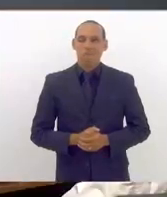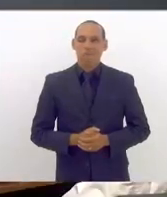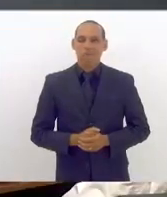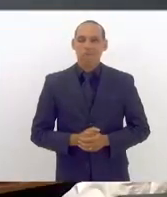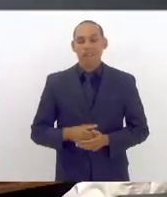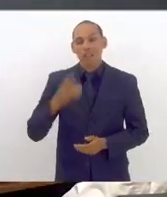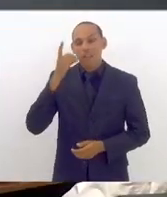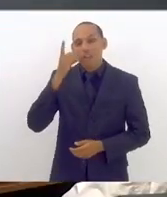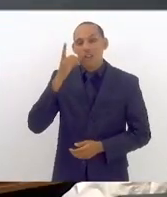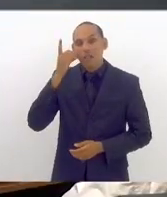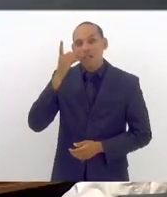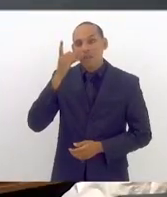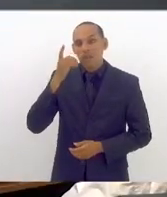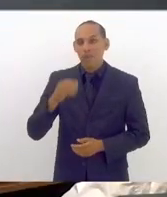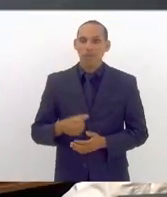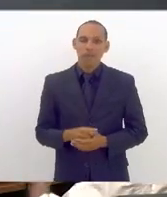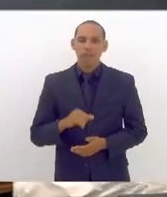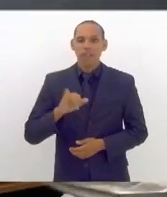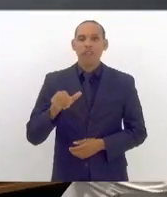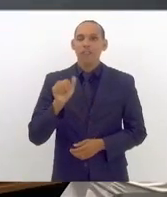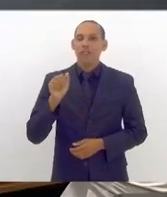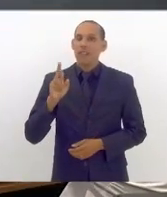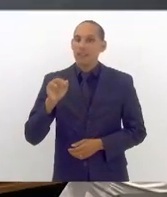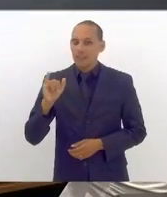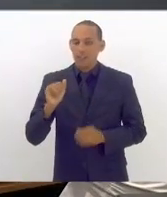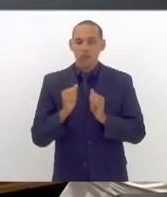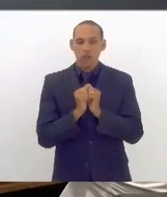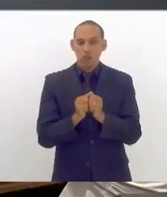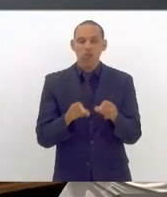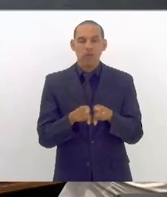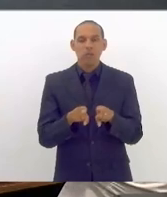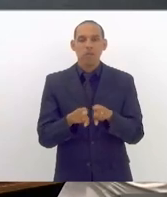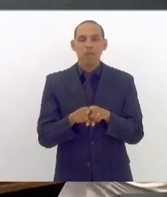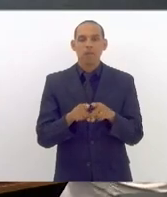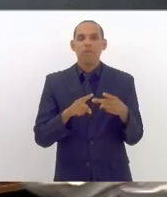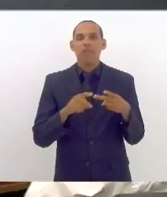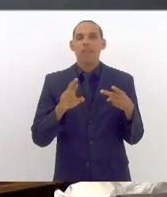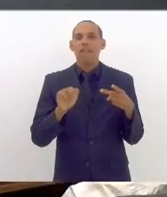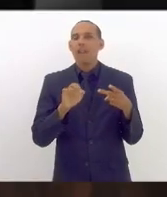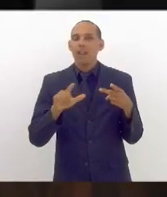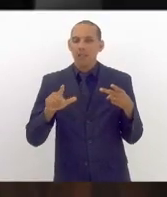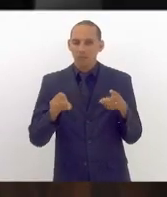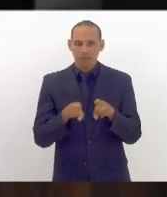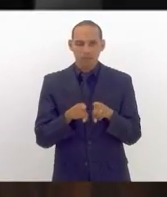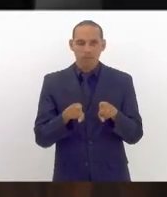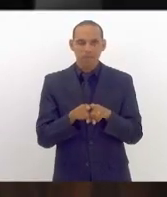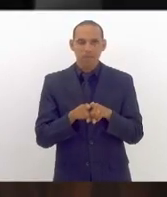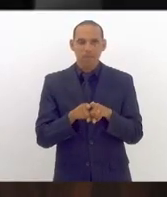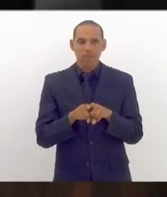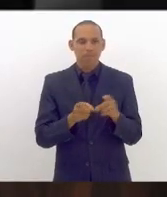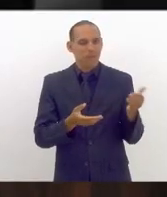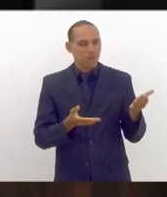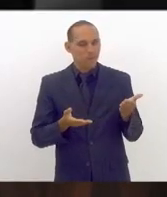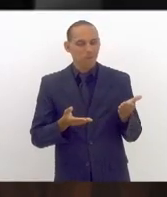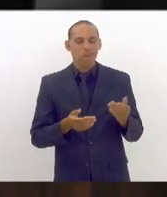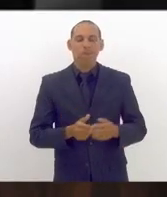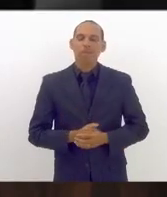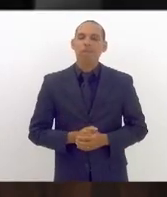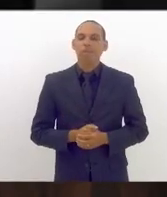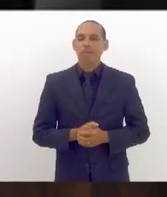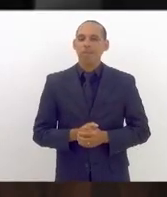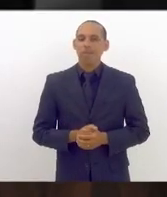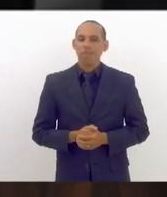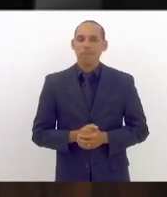Deputado Jari conosco e deputado Rafael do gordo também com a gente aqui sejam bem-vindos